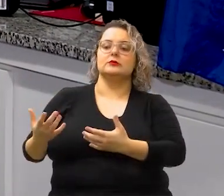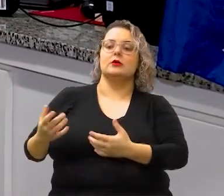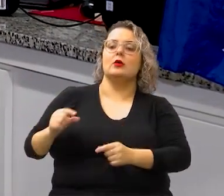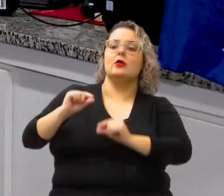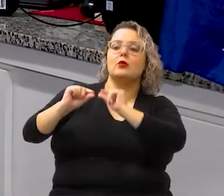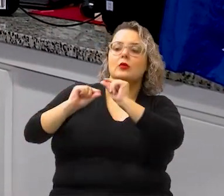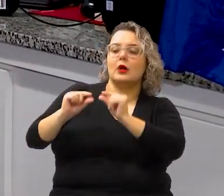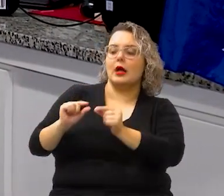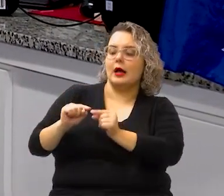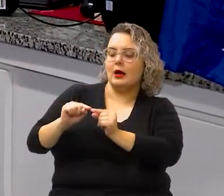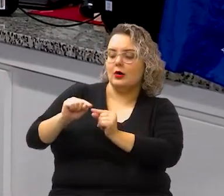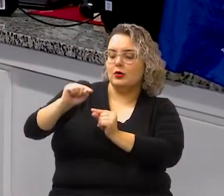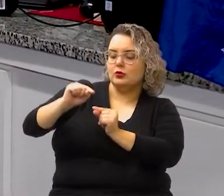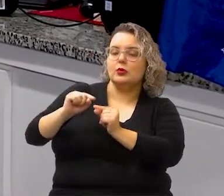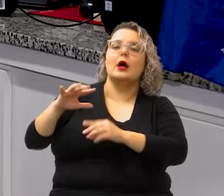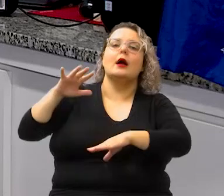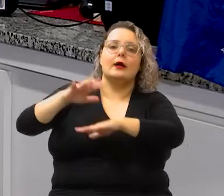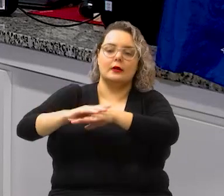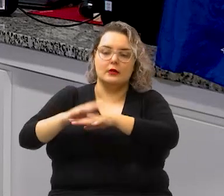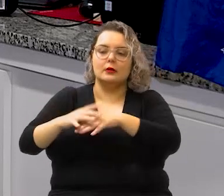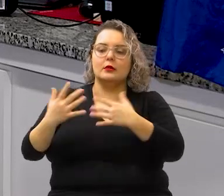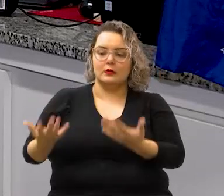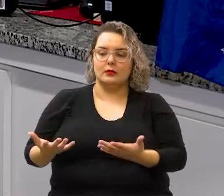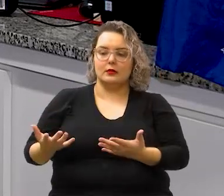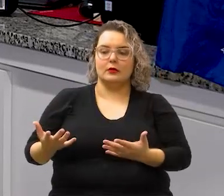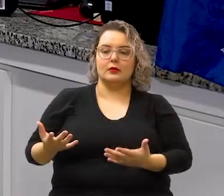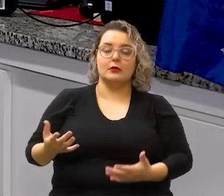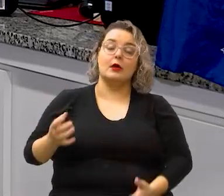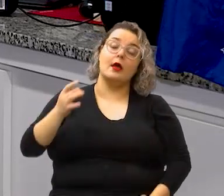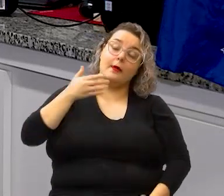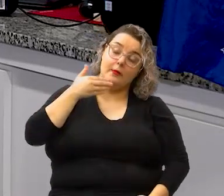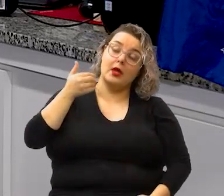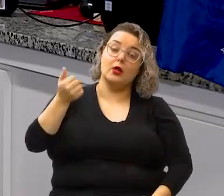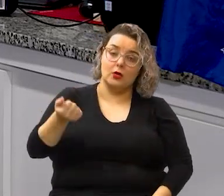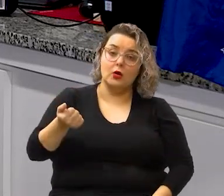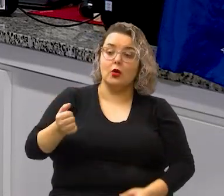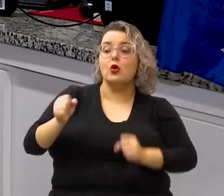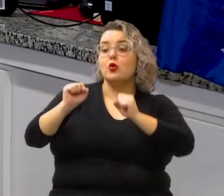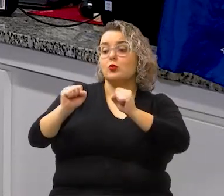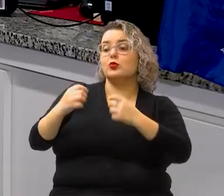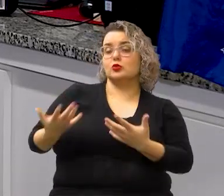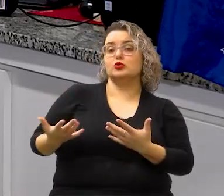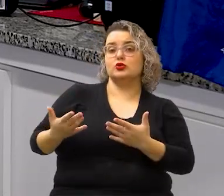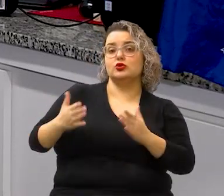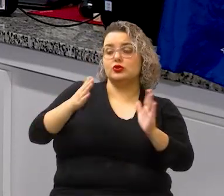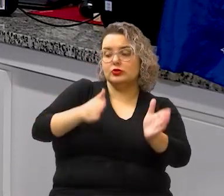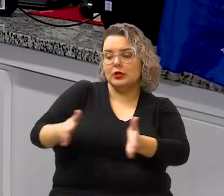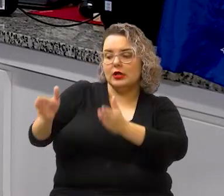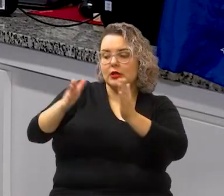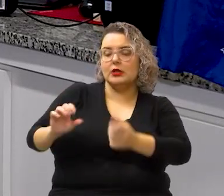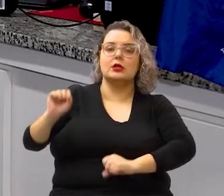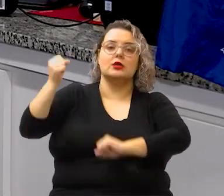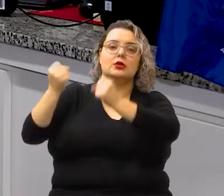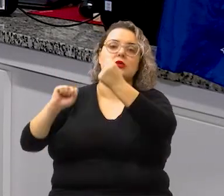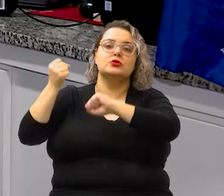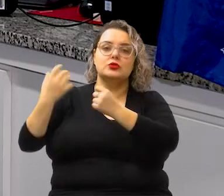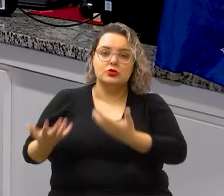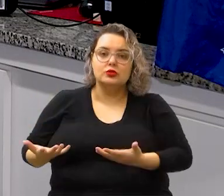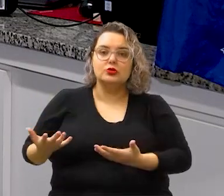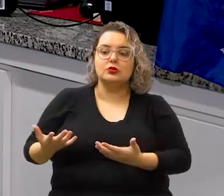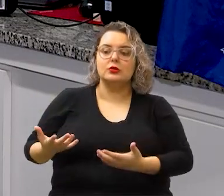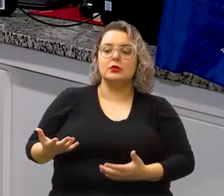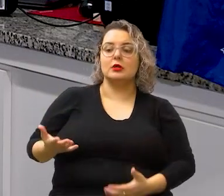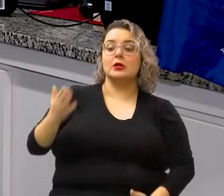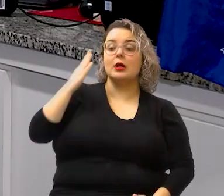quebrando o ovo para medir a altura, depois colocar na equação. Então, isso aqui é bem mais viável, que eu poderia aplicar numa linha de processo na indústria.